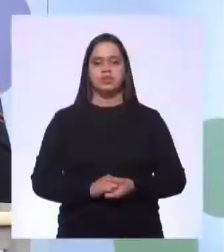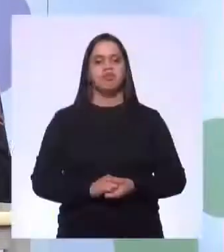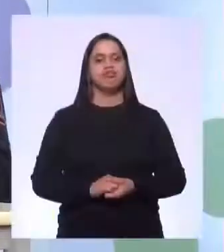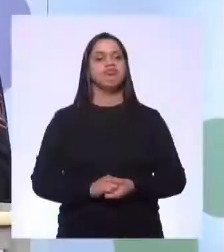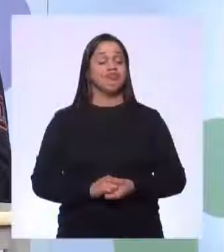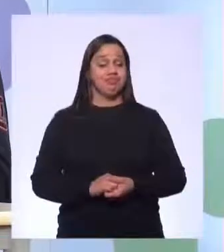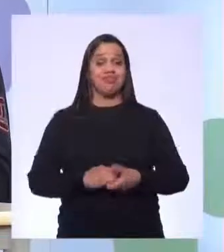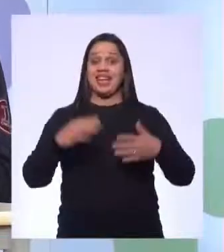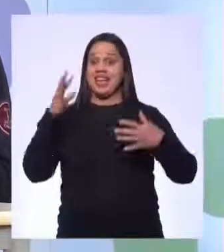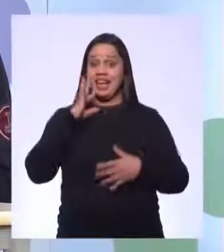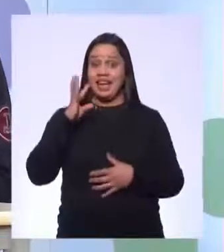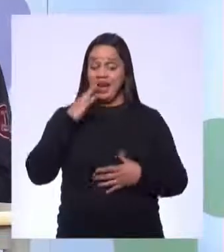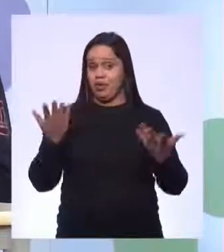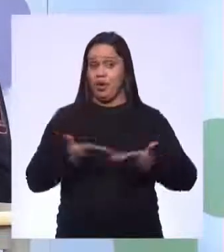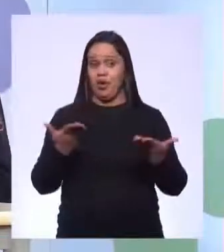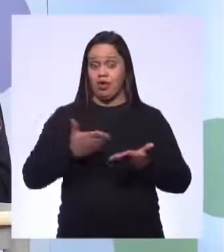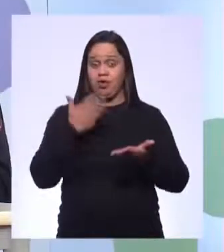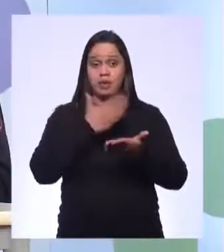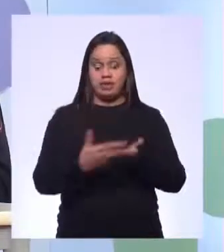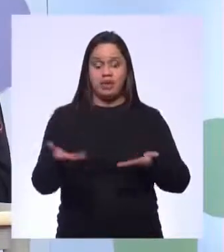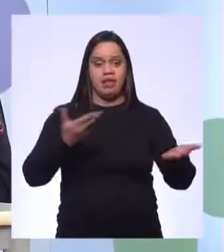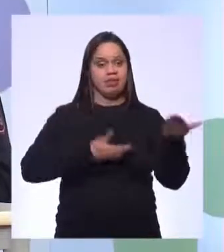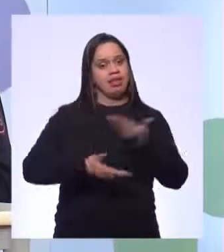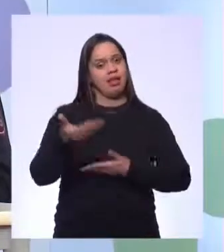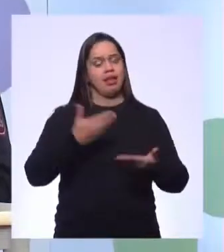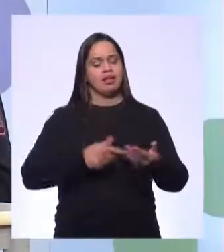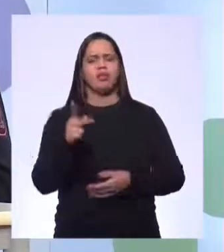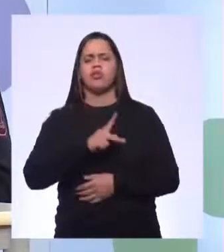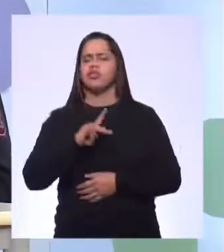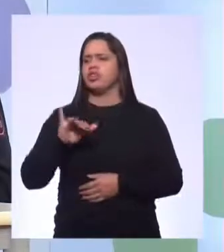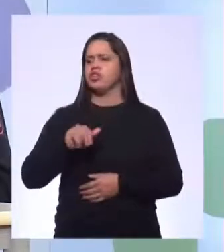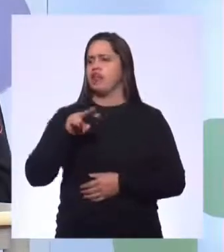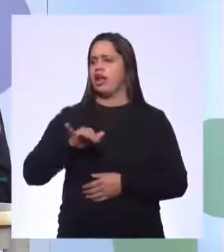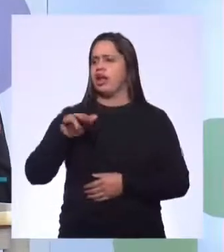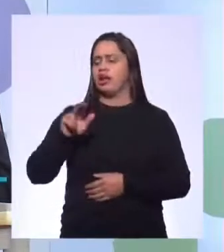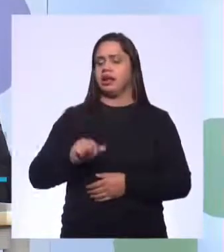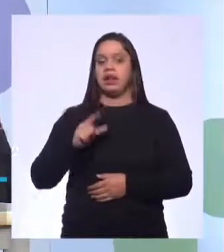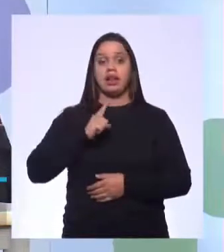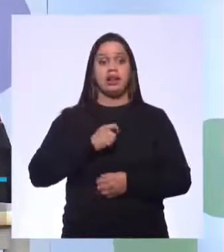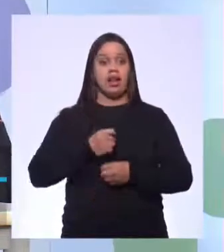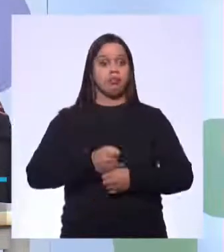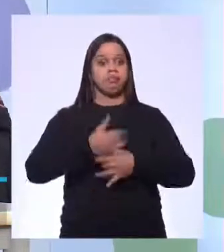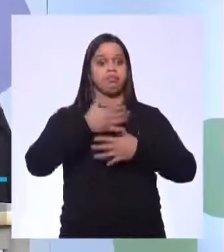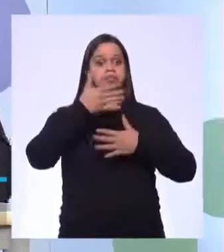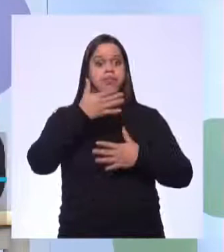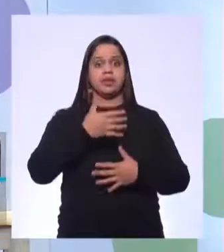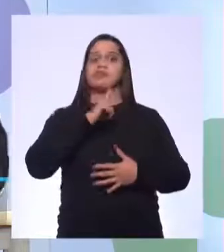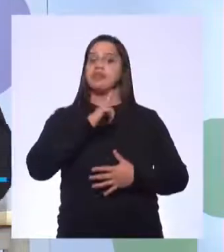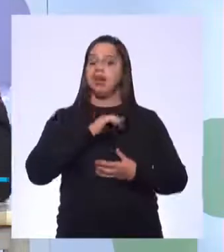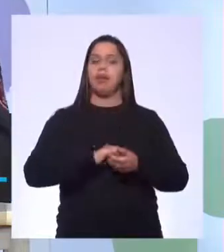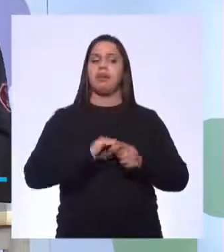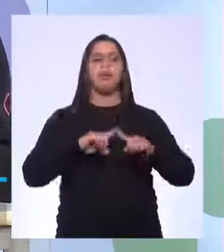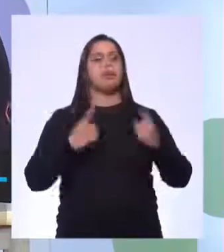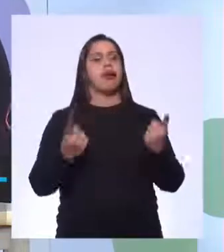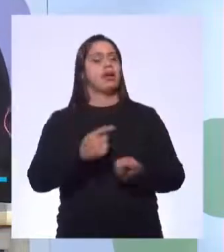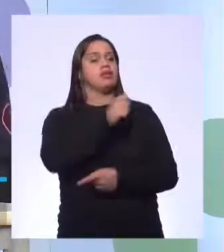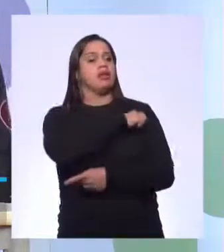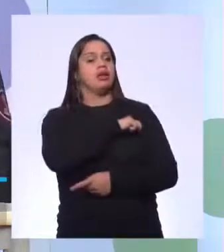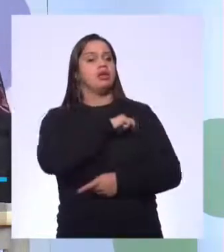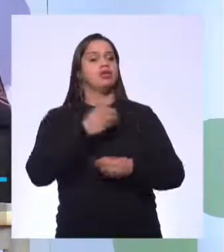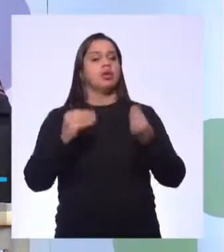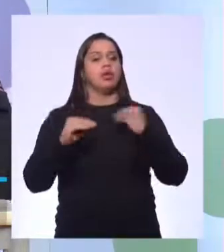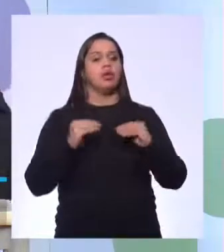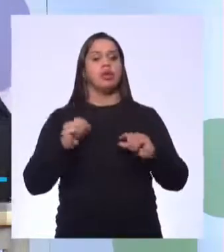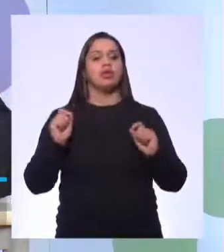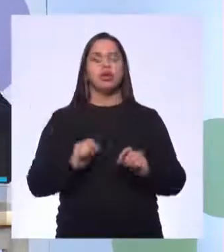Legal, vamos lá para a interação. Professora Janaína, tem bastante interações aqui, mas muitos estudantes eles estão